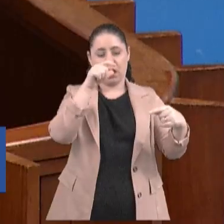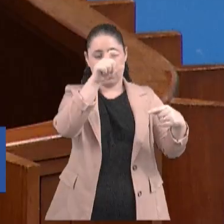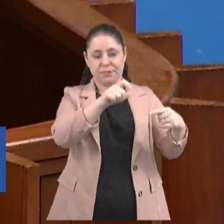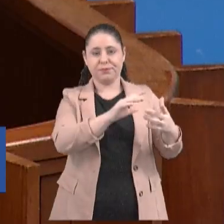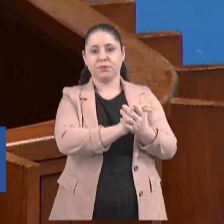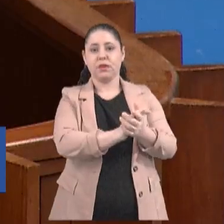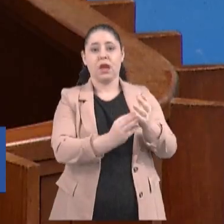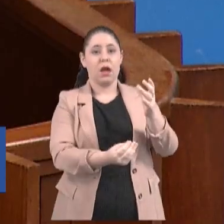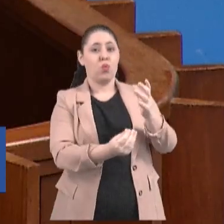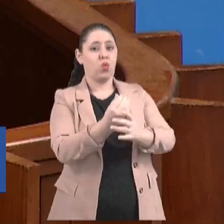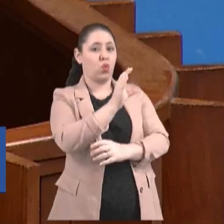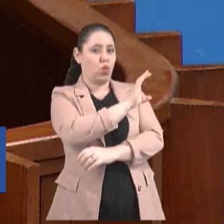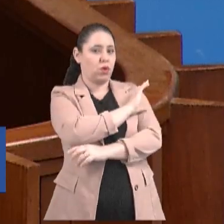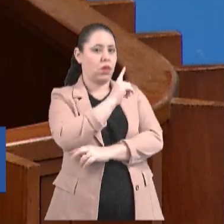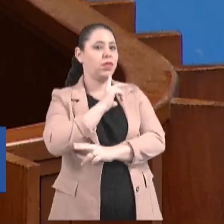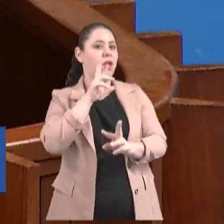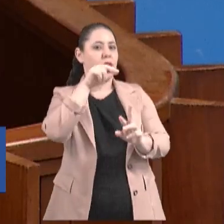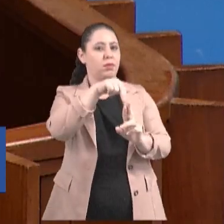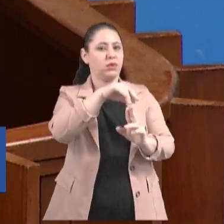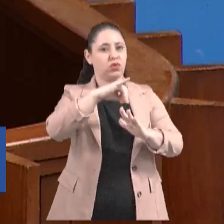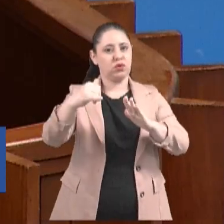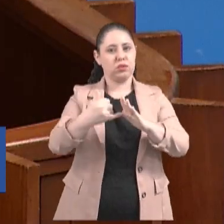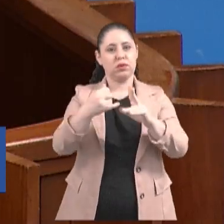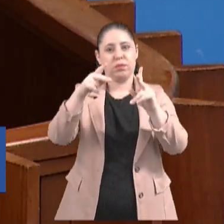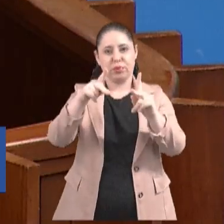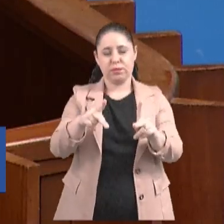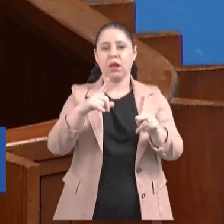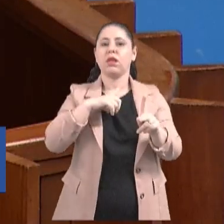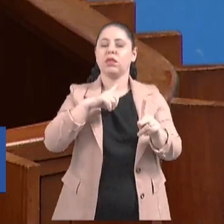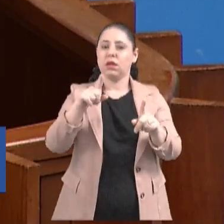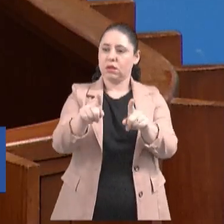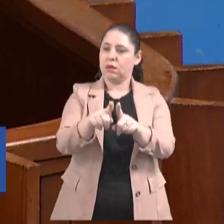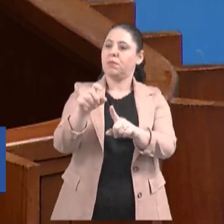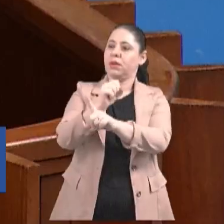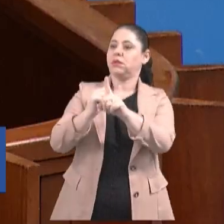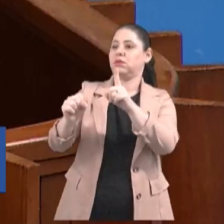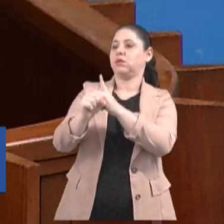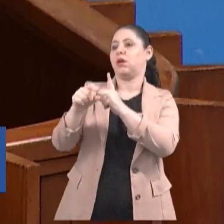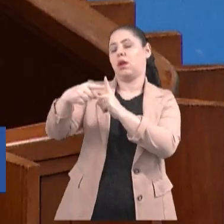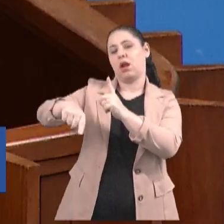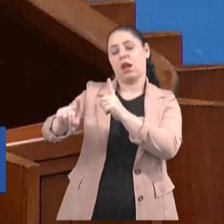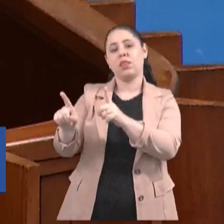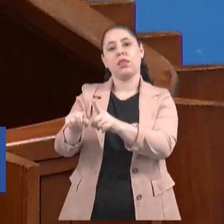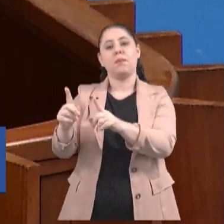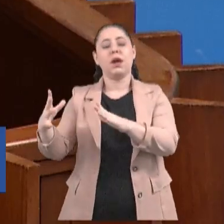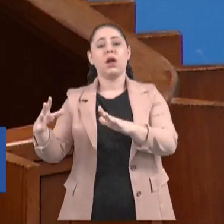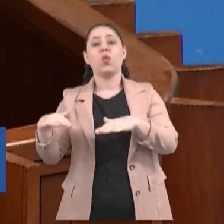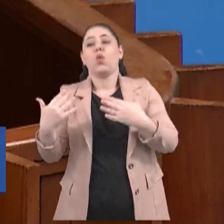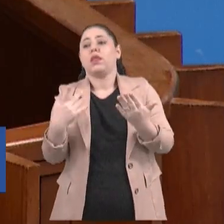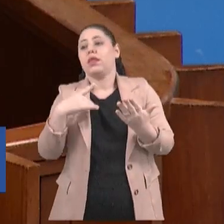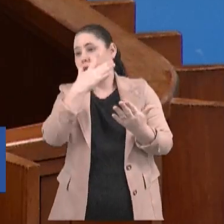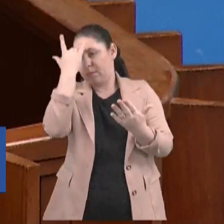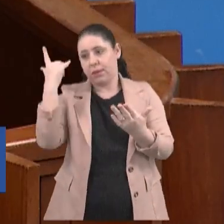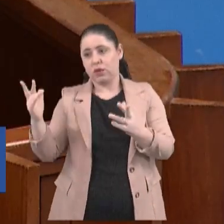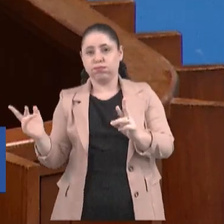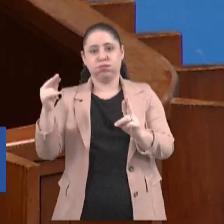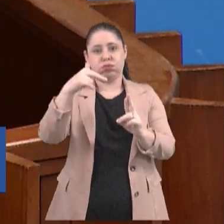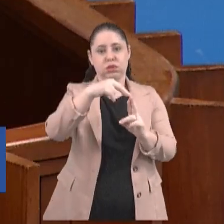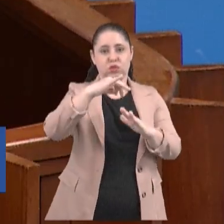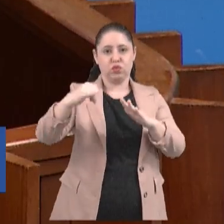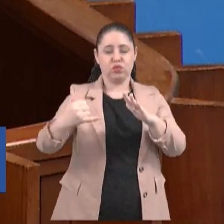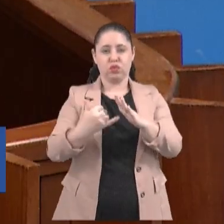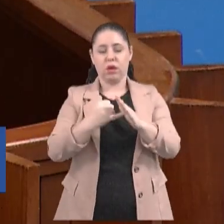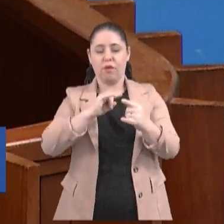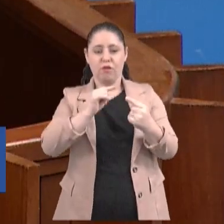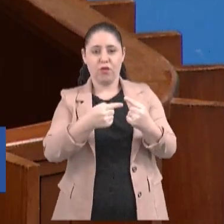do sistema, composto por representantes de órgãos públicos e da sociedade civil, incluindo, quando existente, representantes de